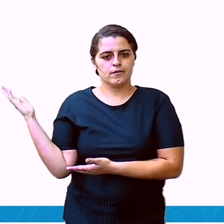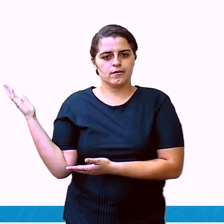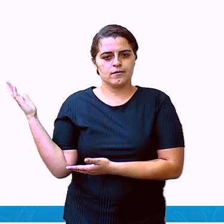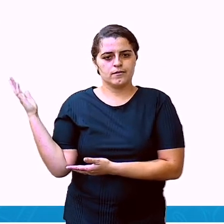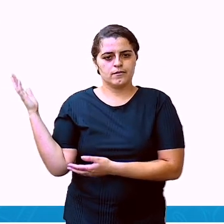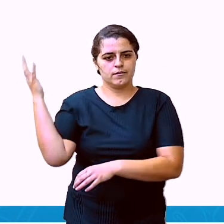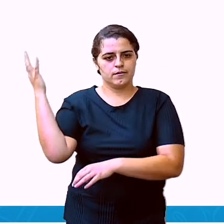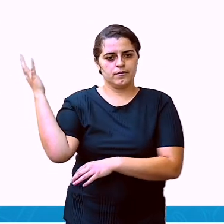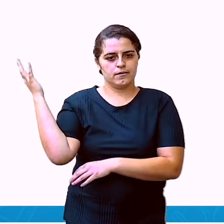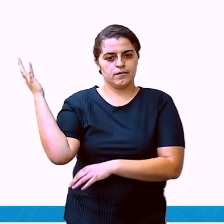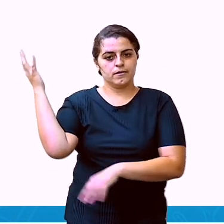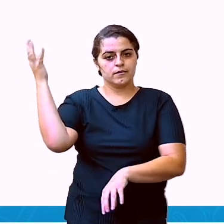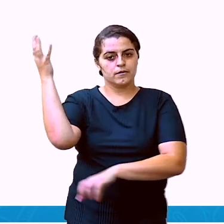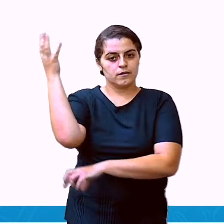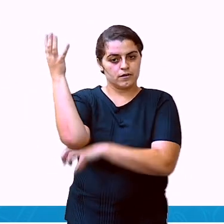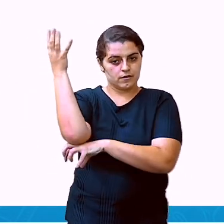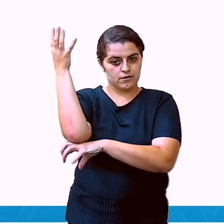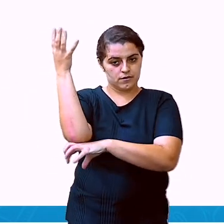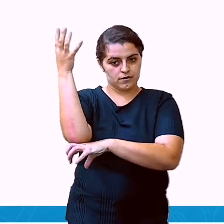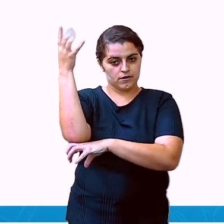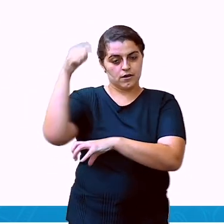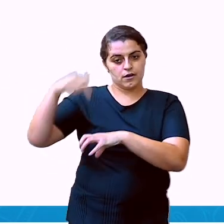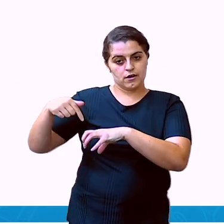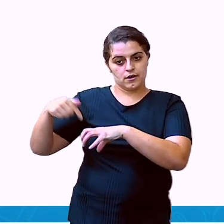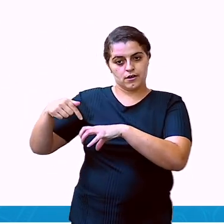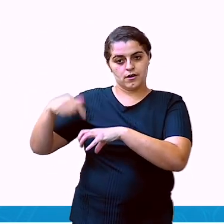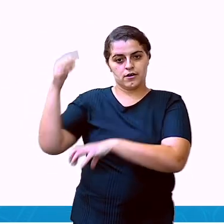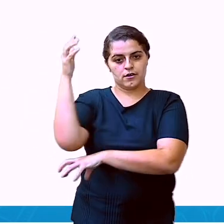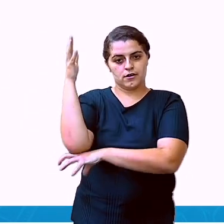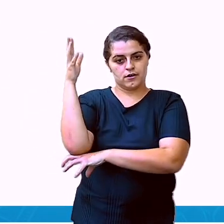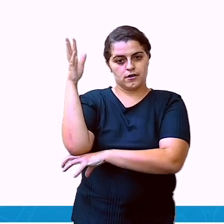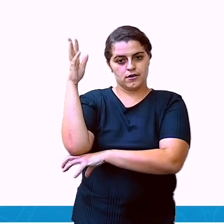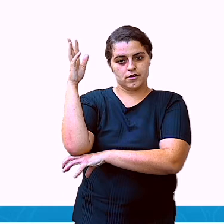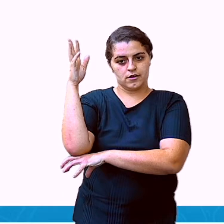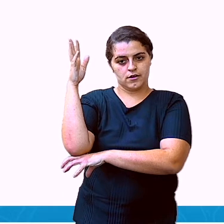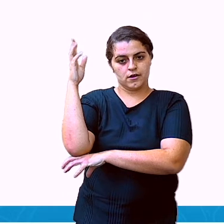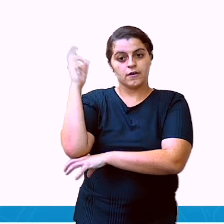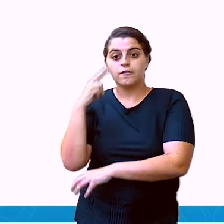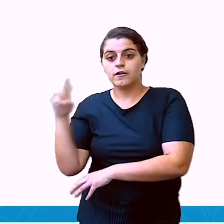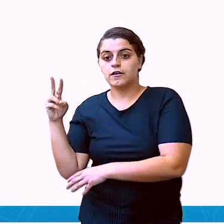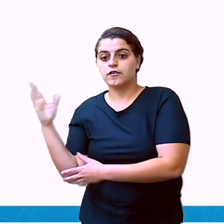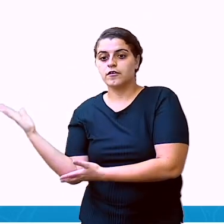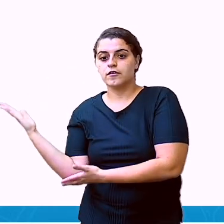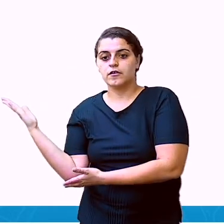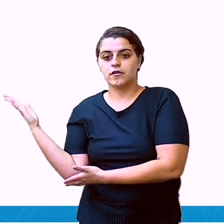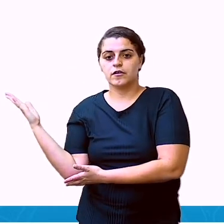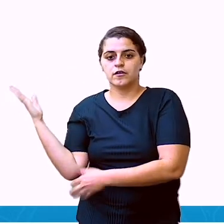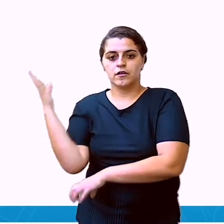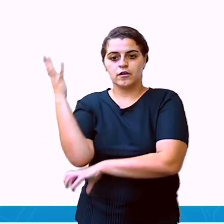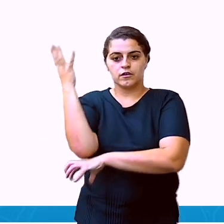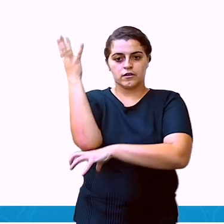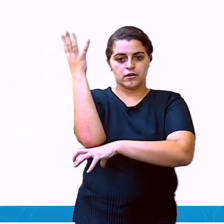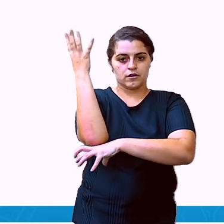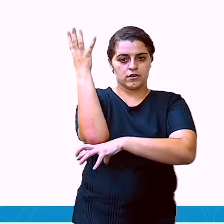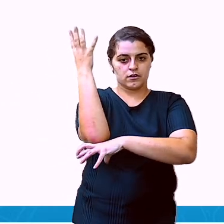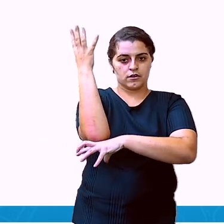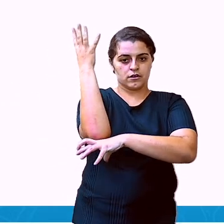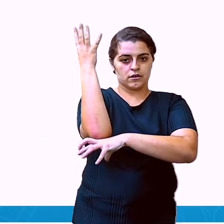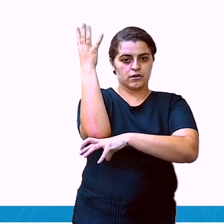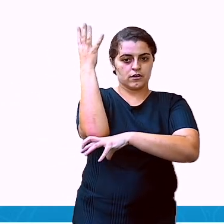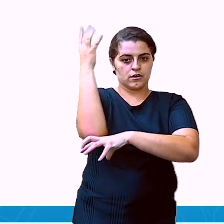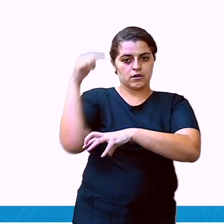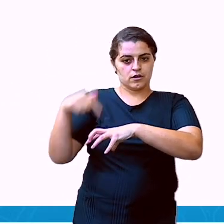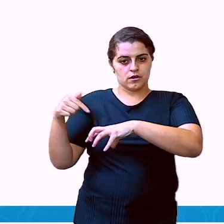Esta tarja que apareceu é a raiz da planta. Observe como tem as linhas da